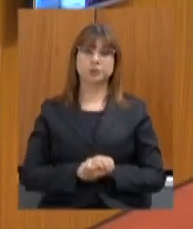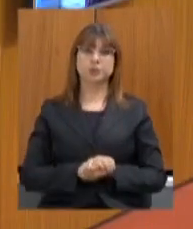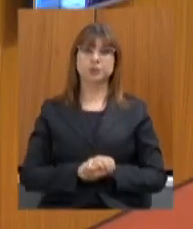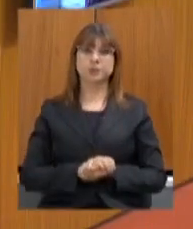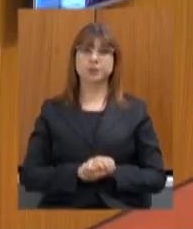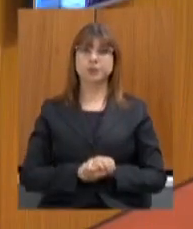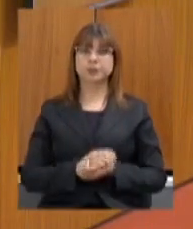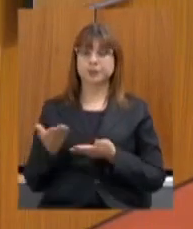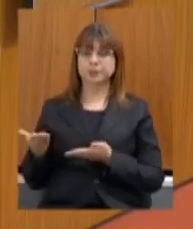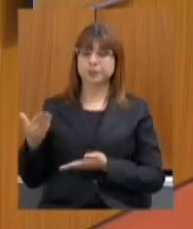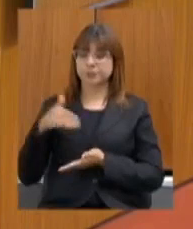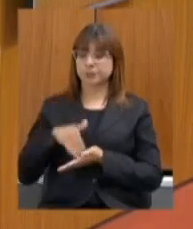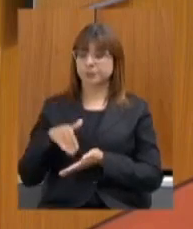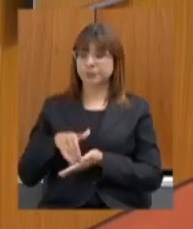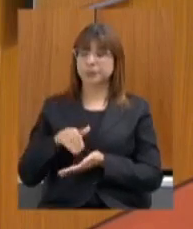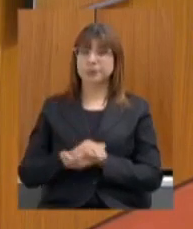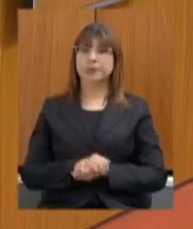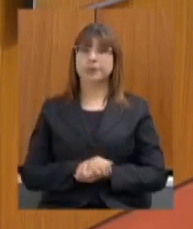Secretário.